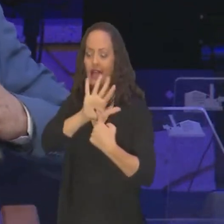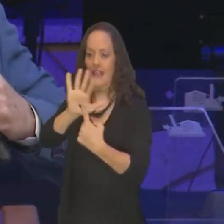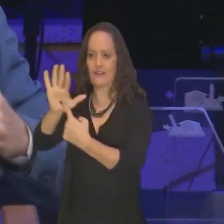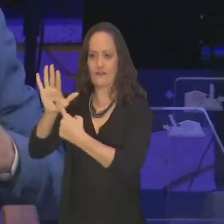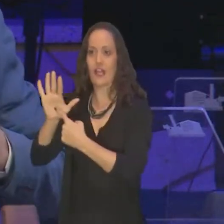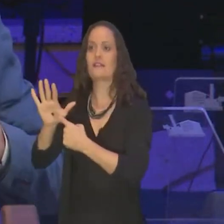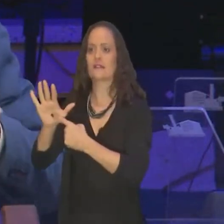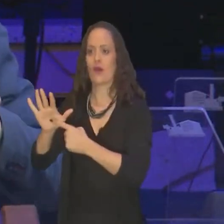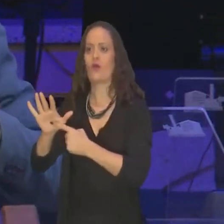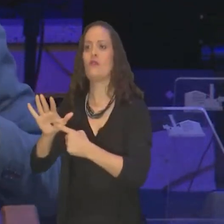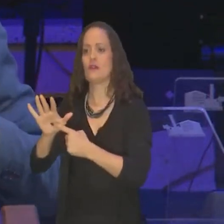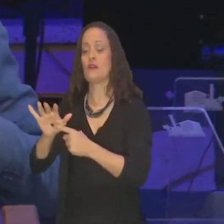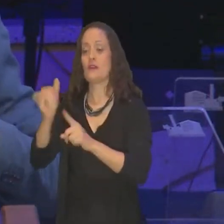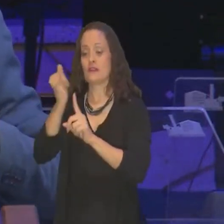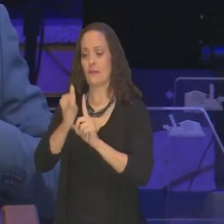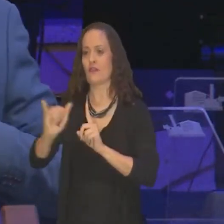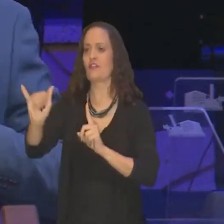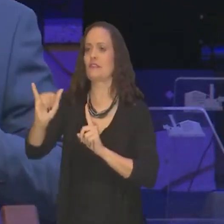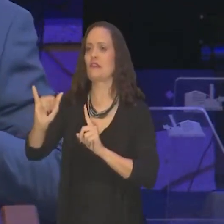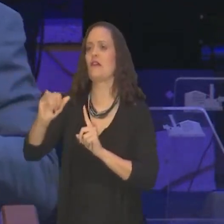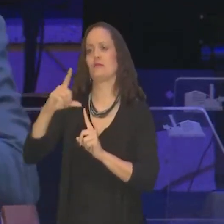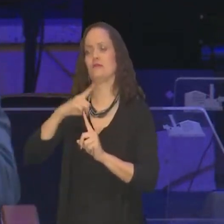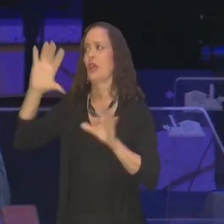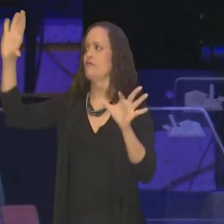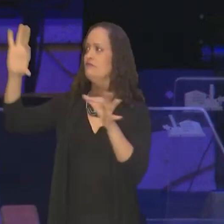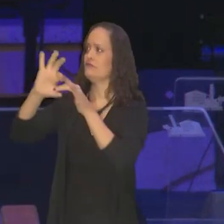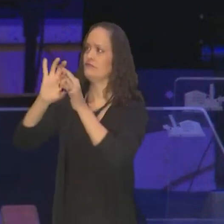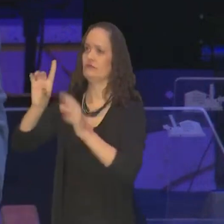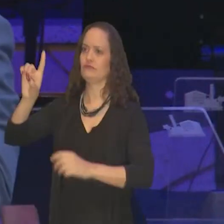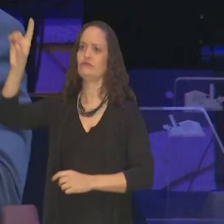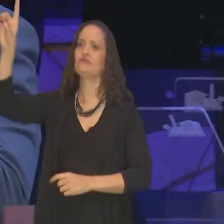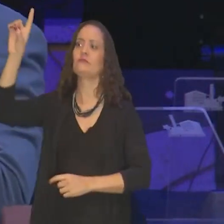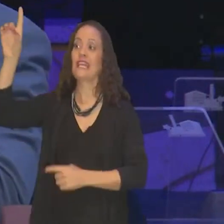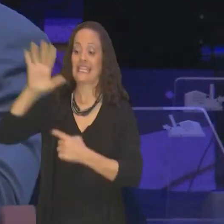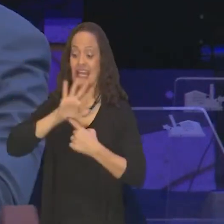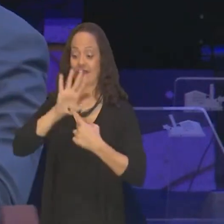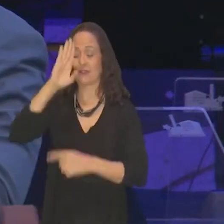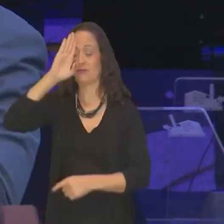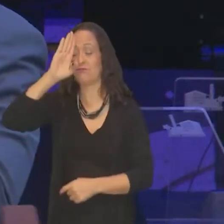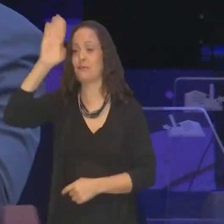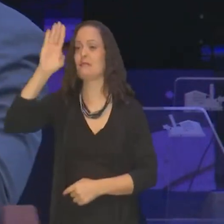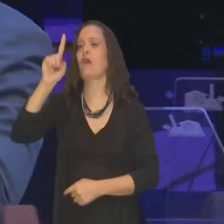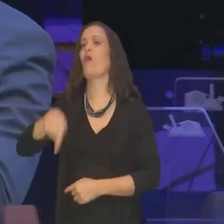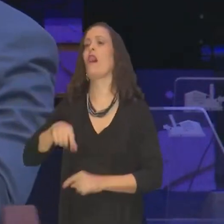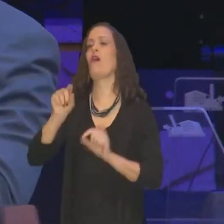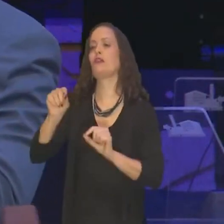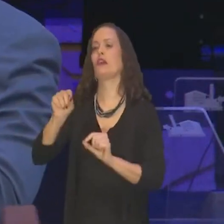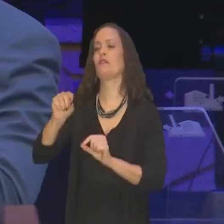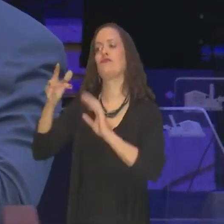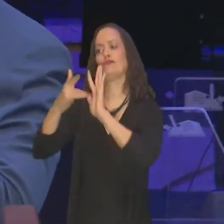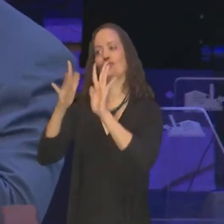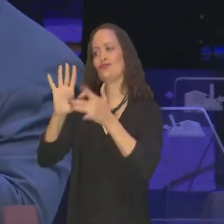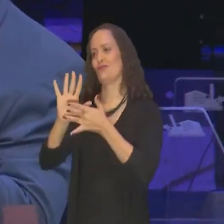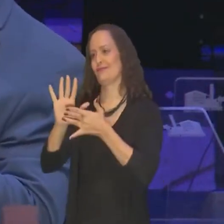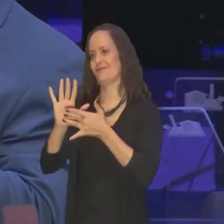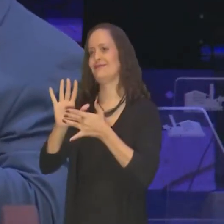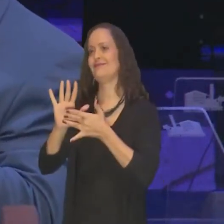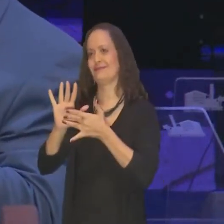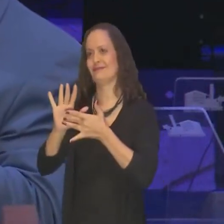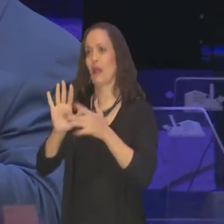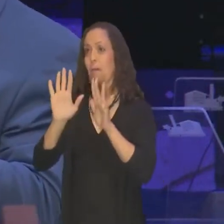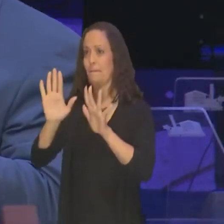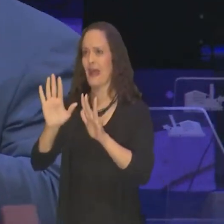ela está centrada na pessoa de Cristo, e a maior revelação está na pessoa de Jesus. Mas lá no